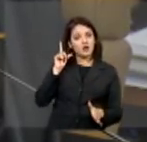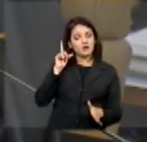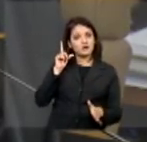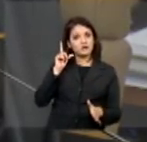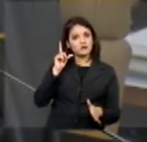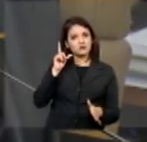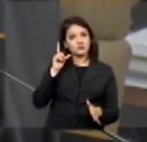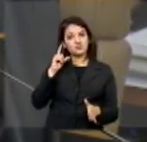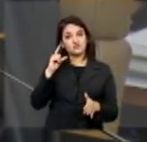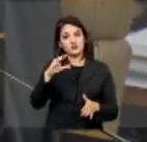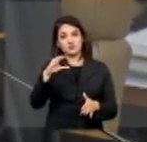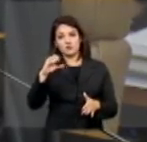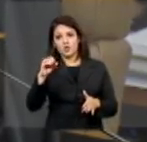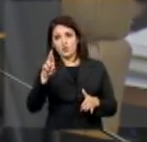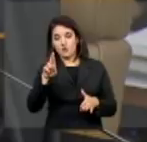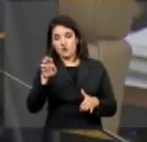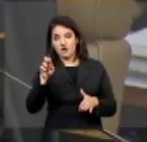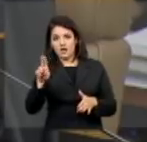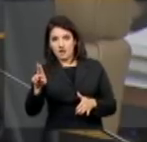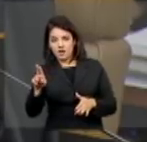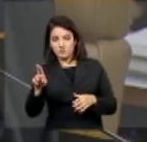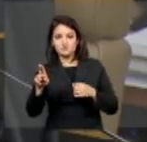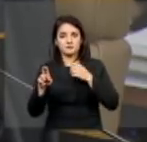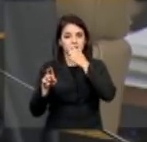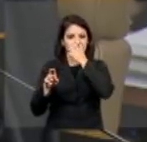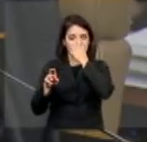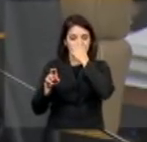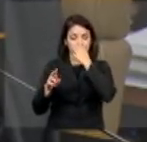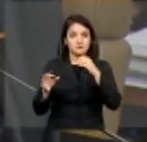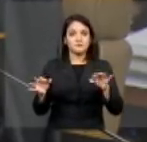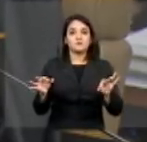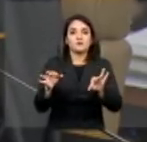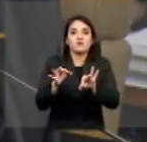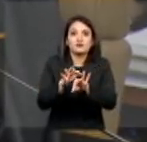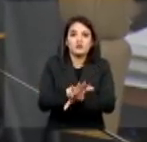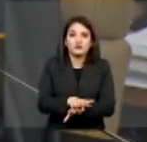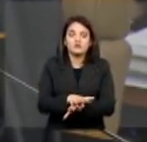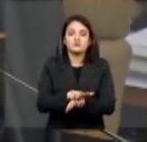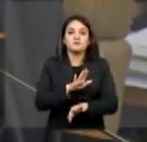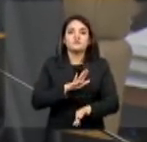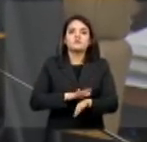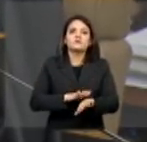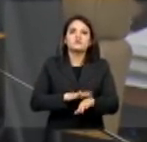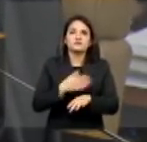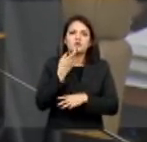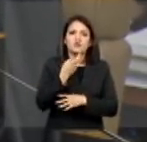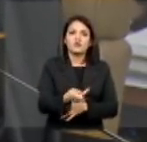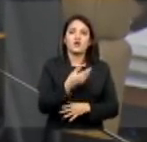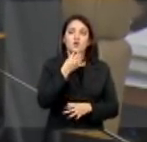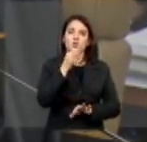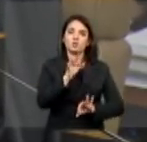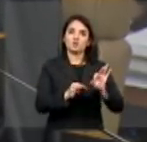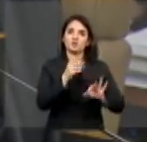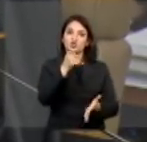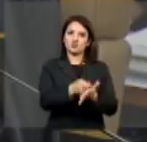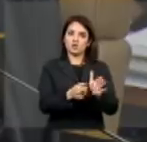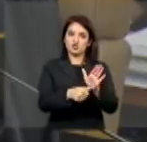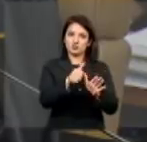delatados encerrada a instrução o juízo de primeiro grau